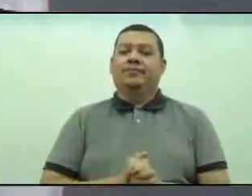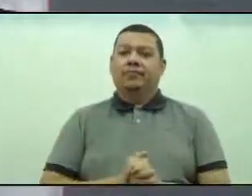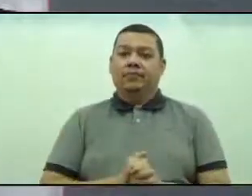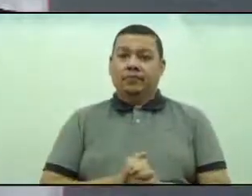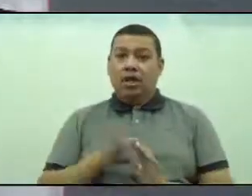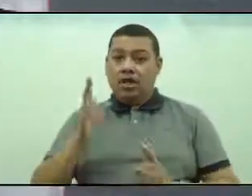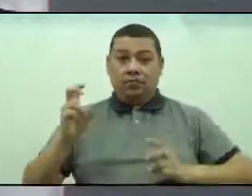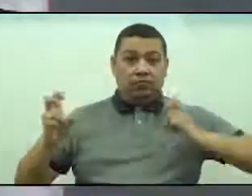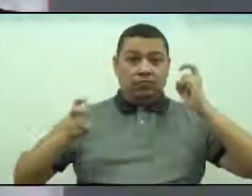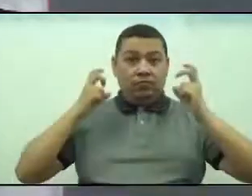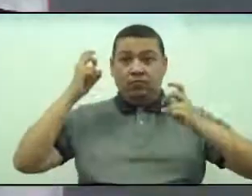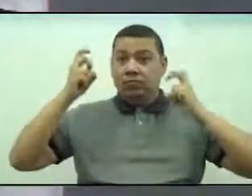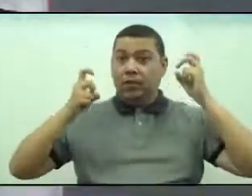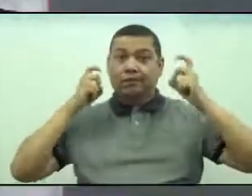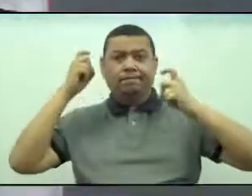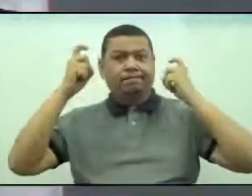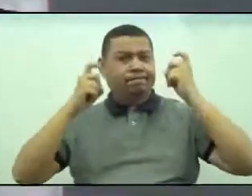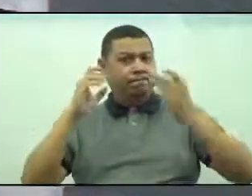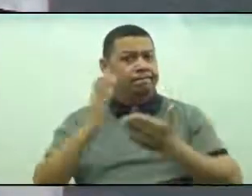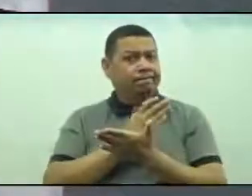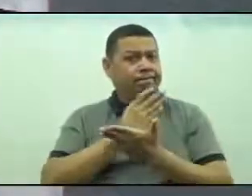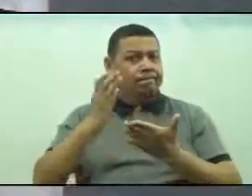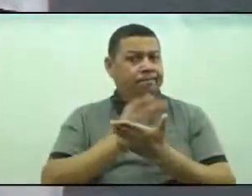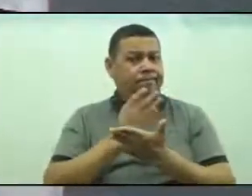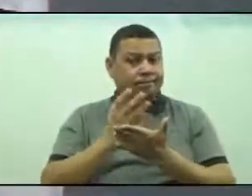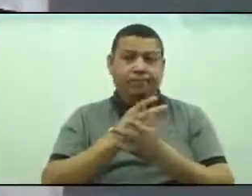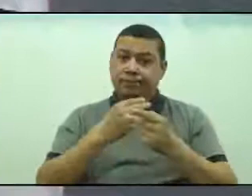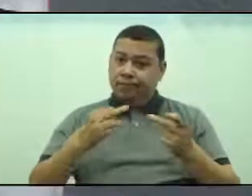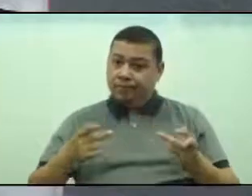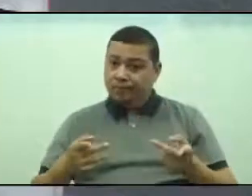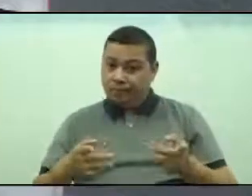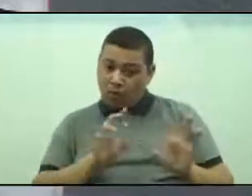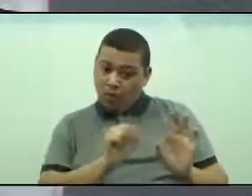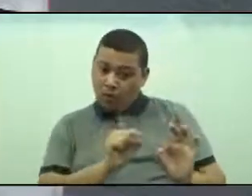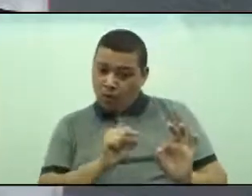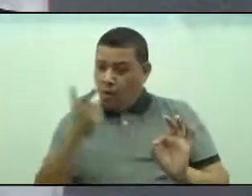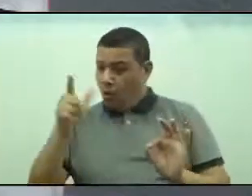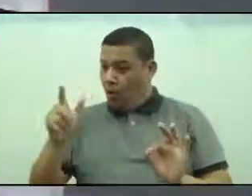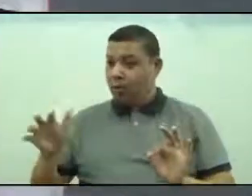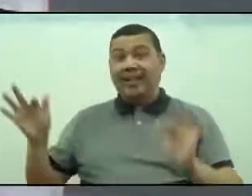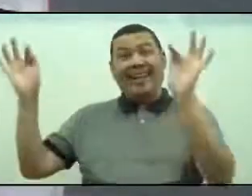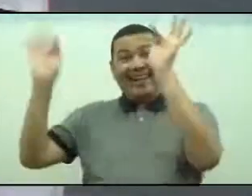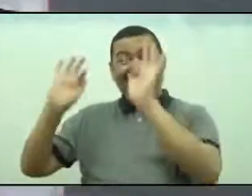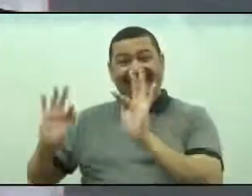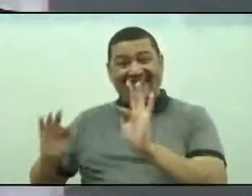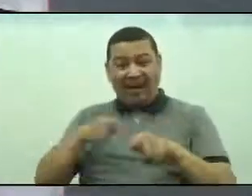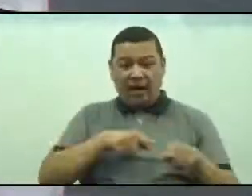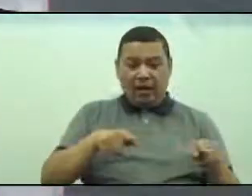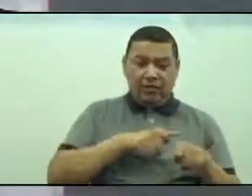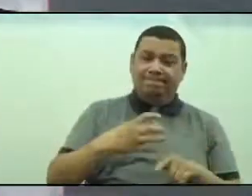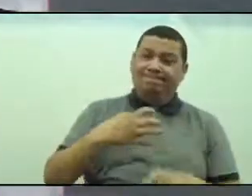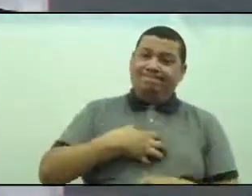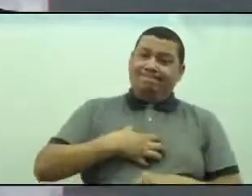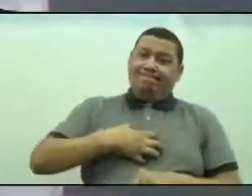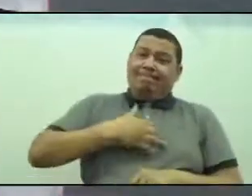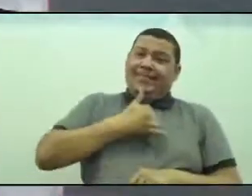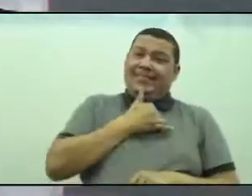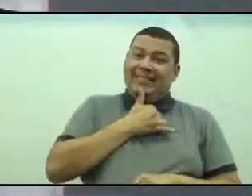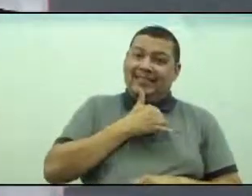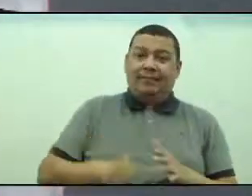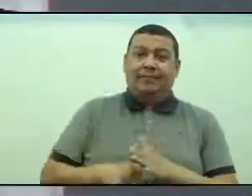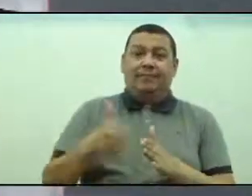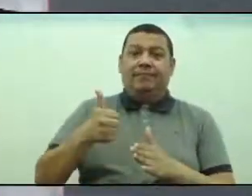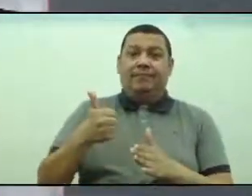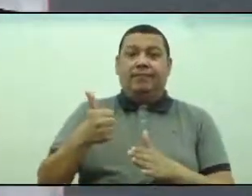preocupado com algumas coisas, feliz com outras, triste com outras. Primeiro, quero